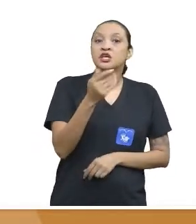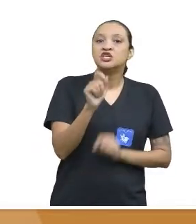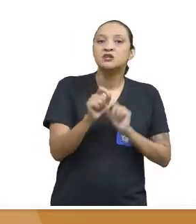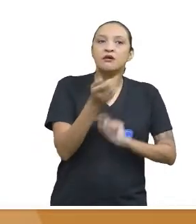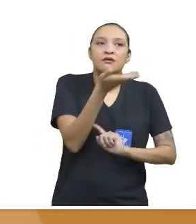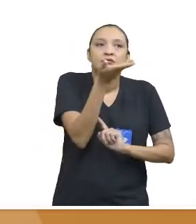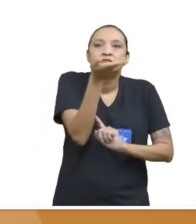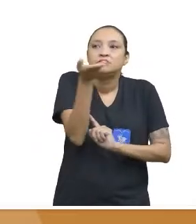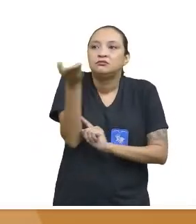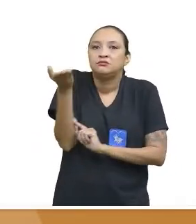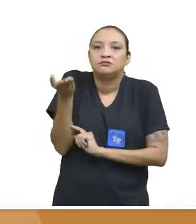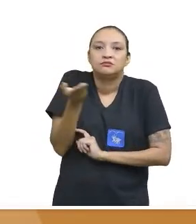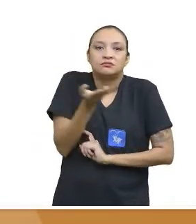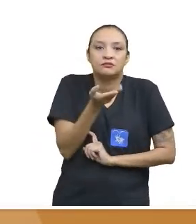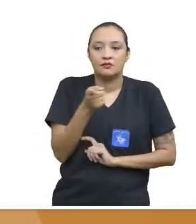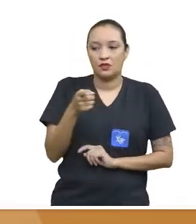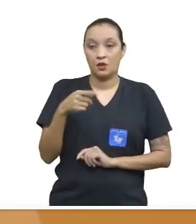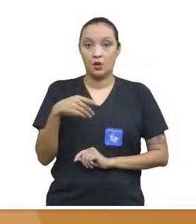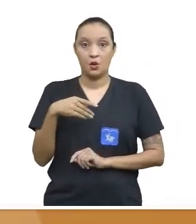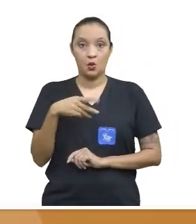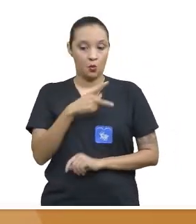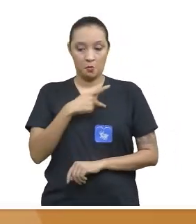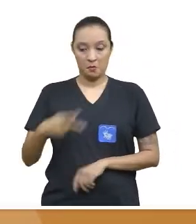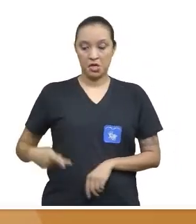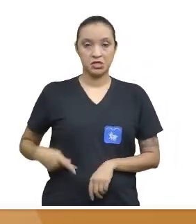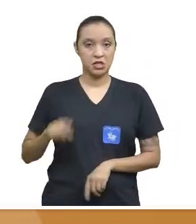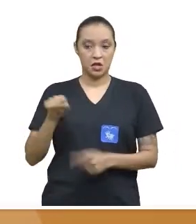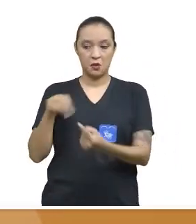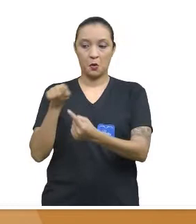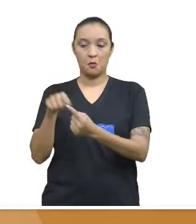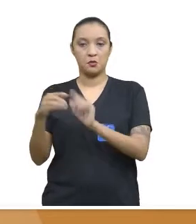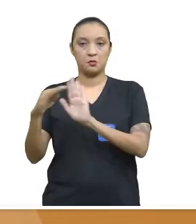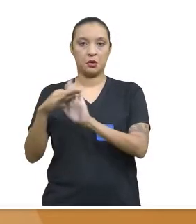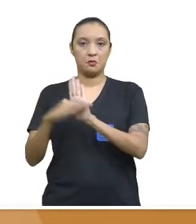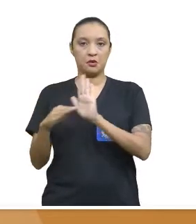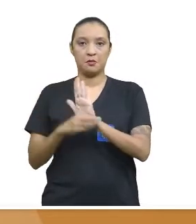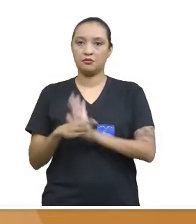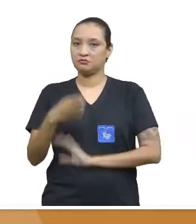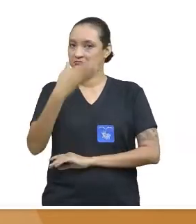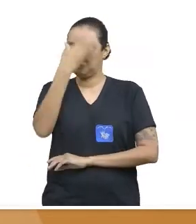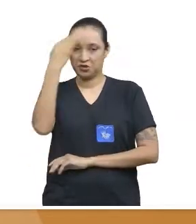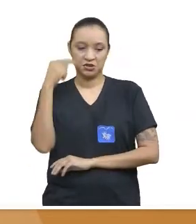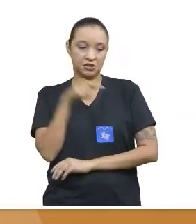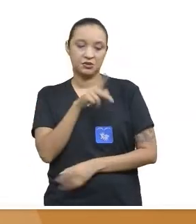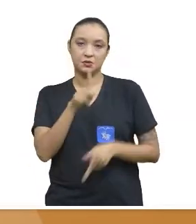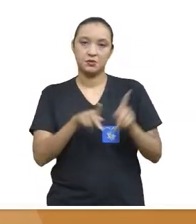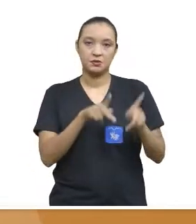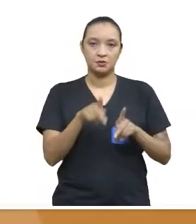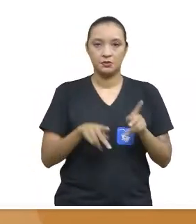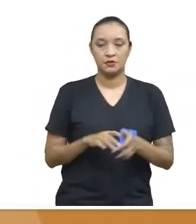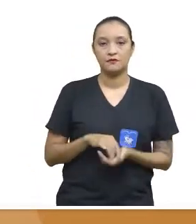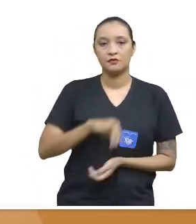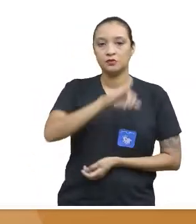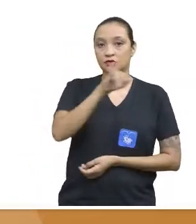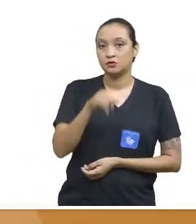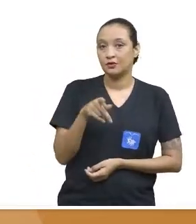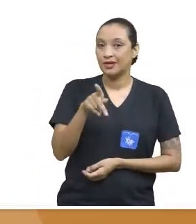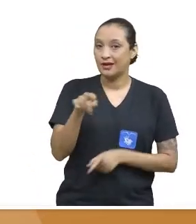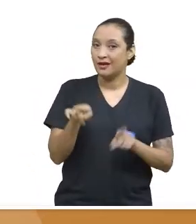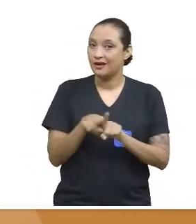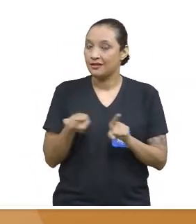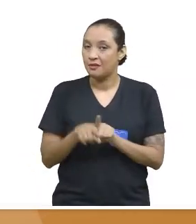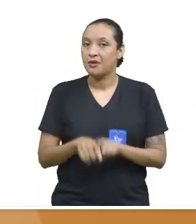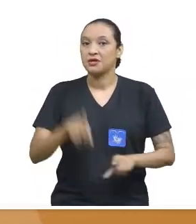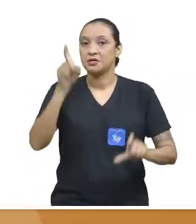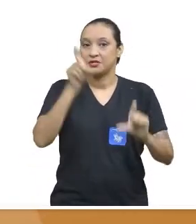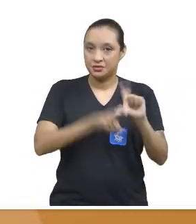com a sua lista do seu plano de metas, que não visava isso. Vale lembrá-los também que Juscelino nos deixou com uma grande dívida internacional